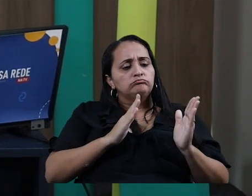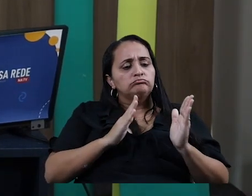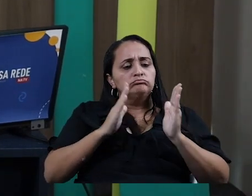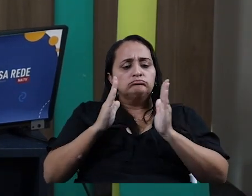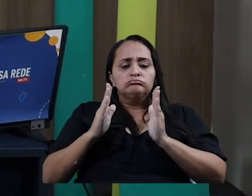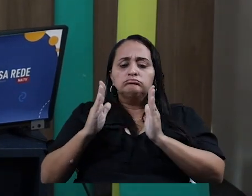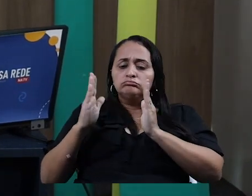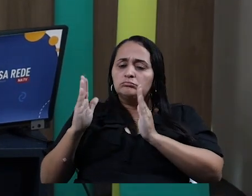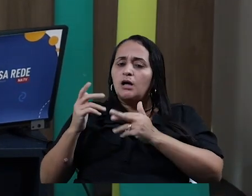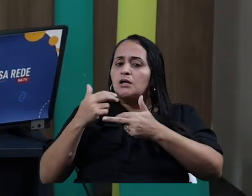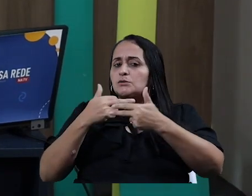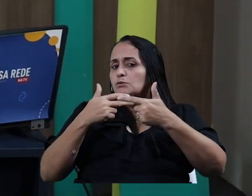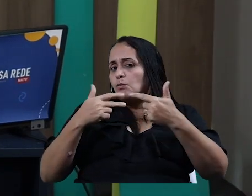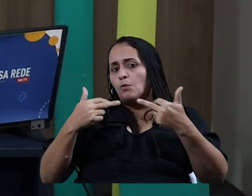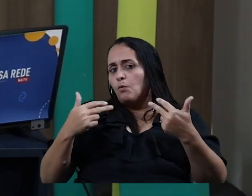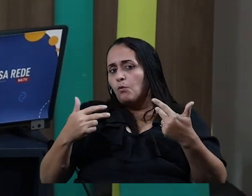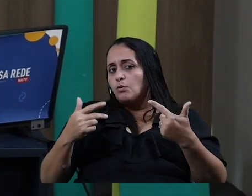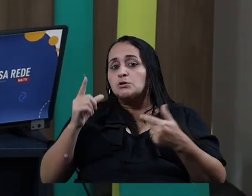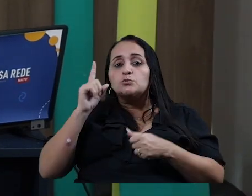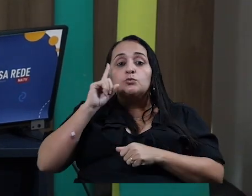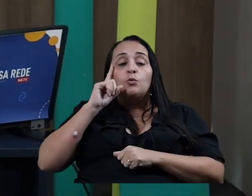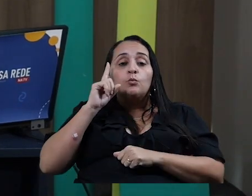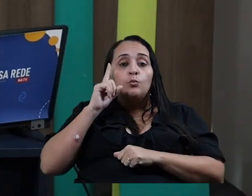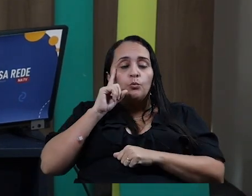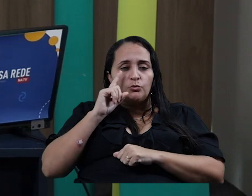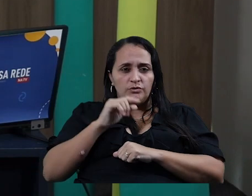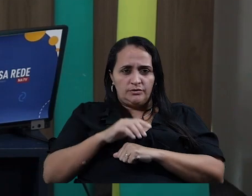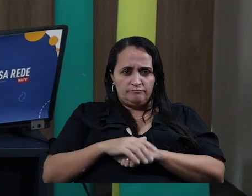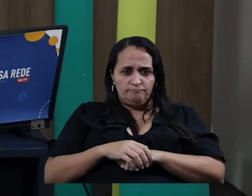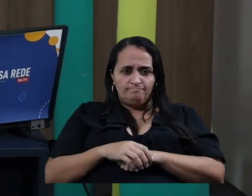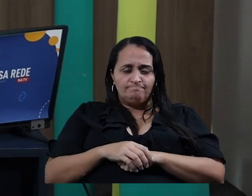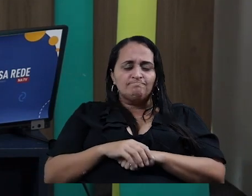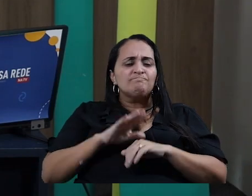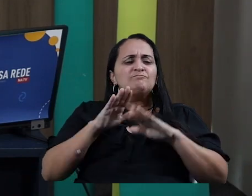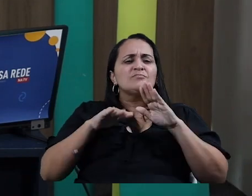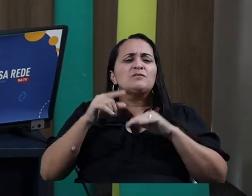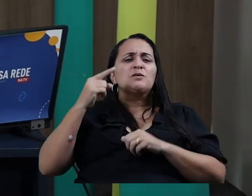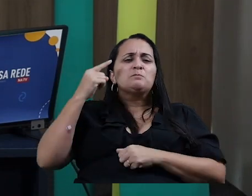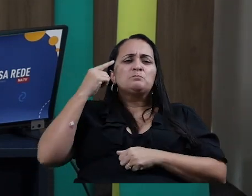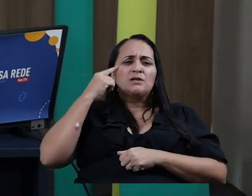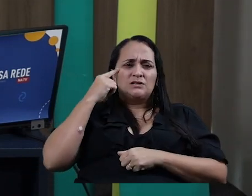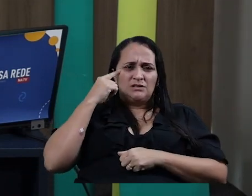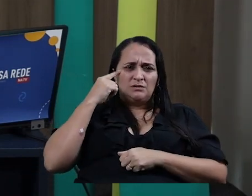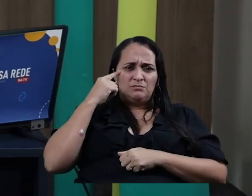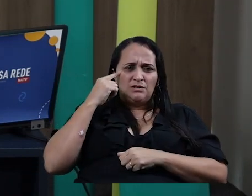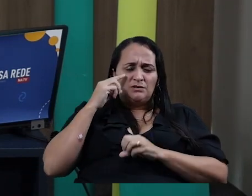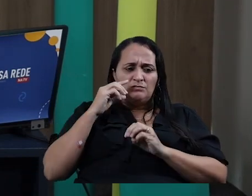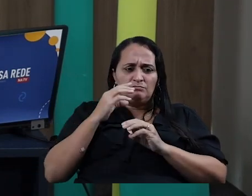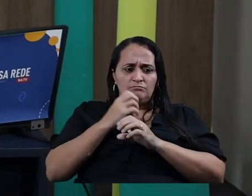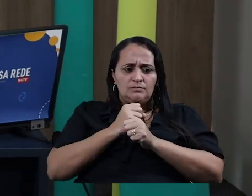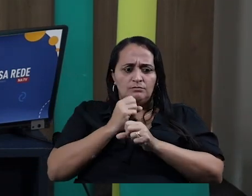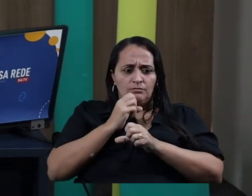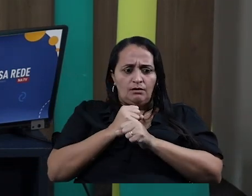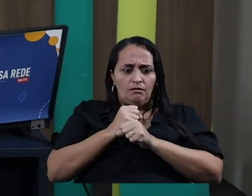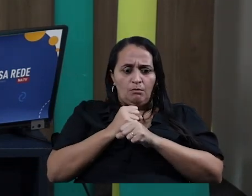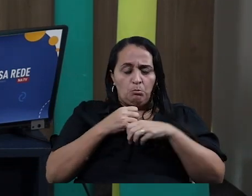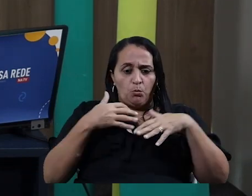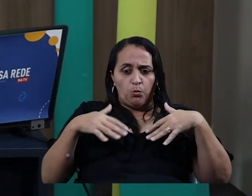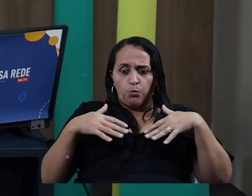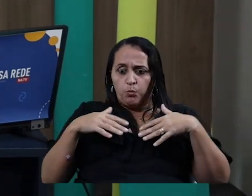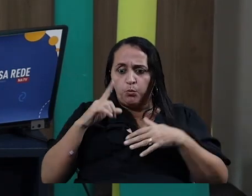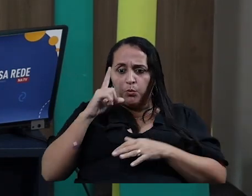tá? E o pensamento da matemática nem sempre envolve cálculos mirabolantes, sabe?